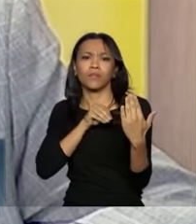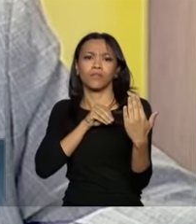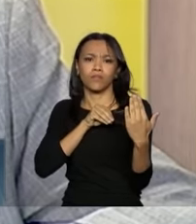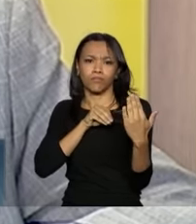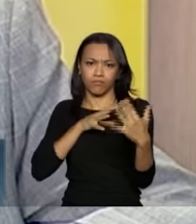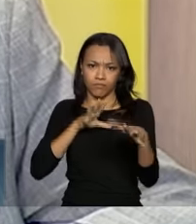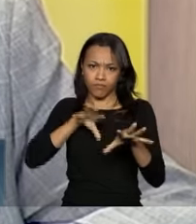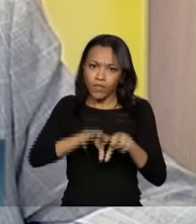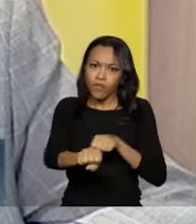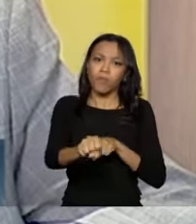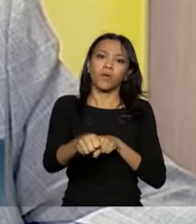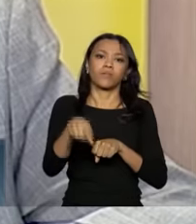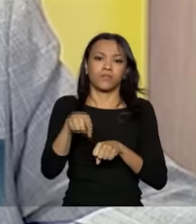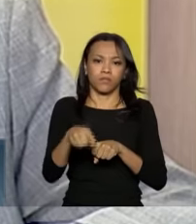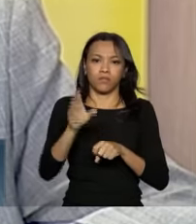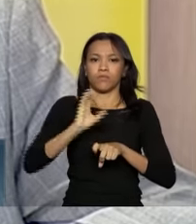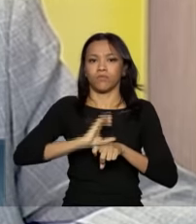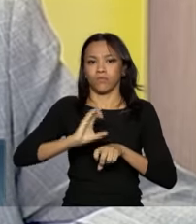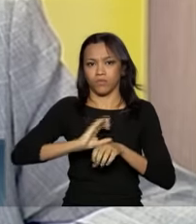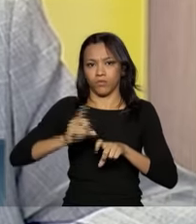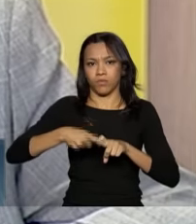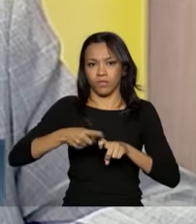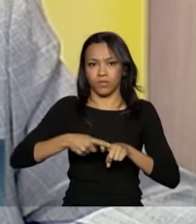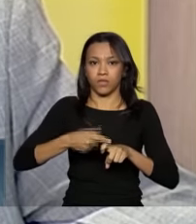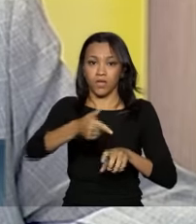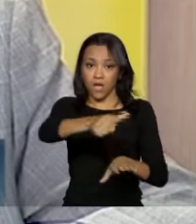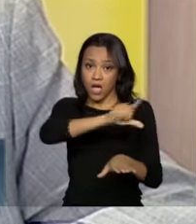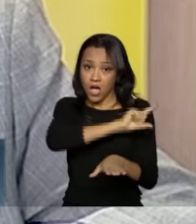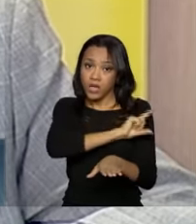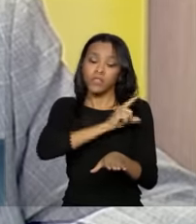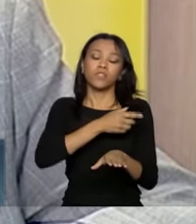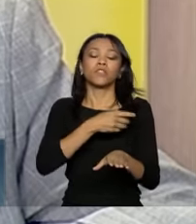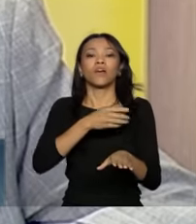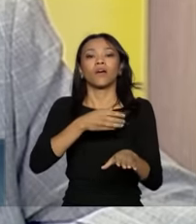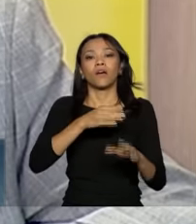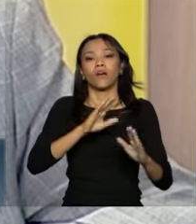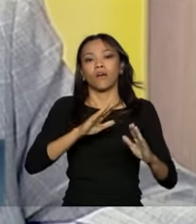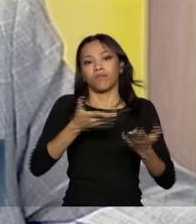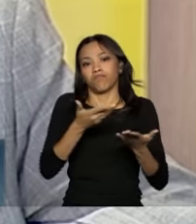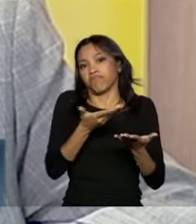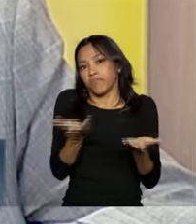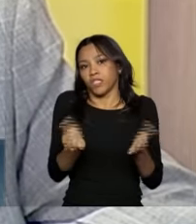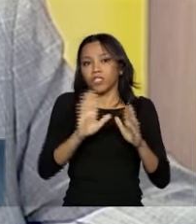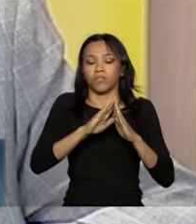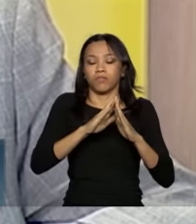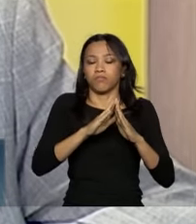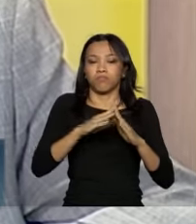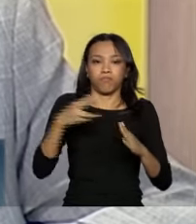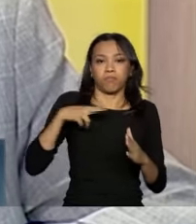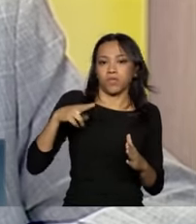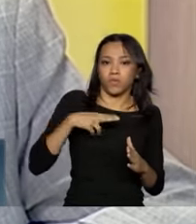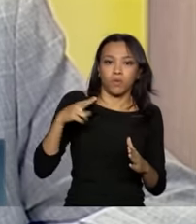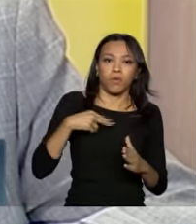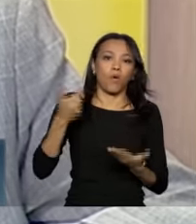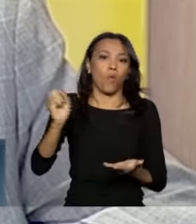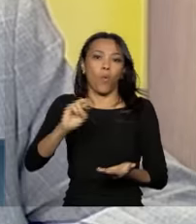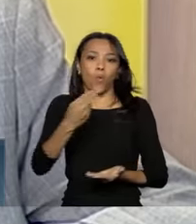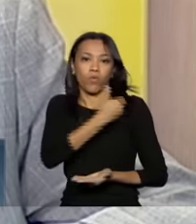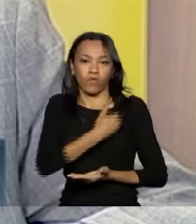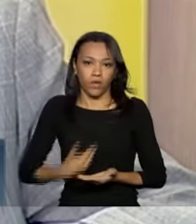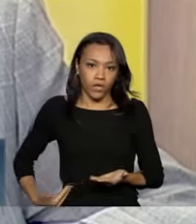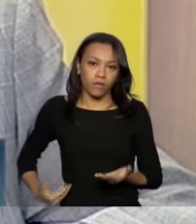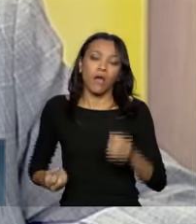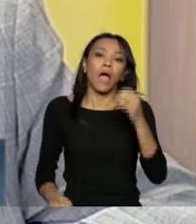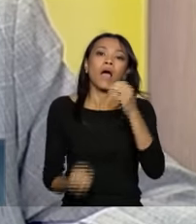médica. Antes, as escolas abriam cursos, fossem elas públicas ou privadas, com